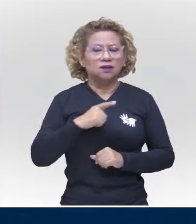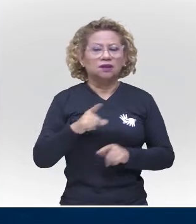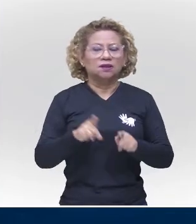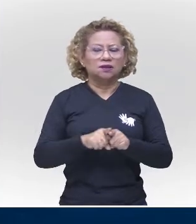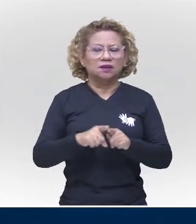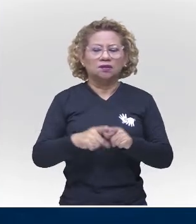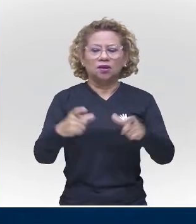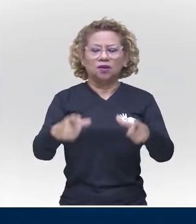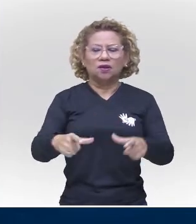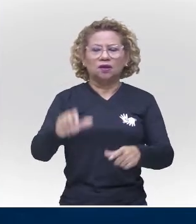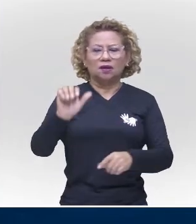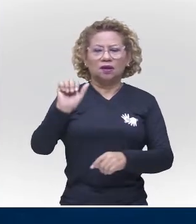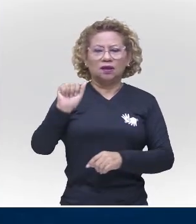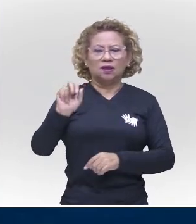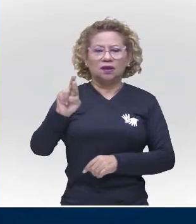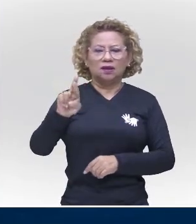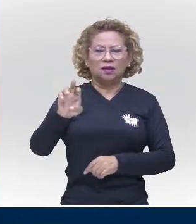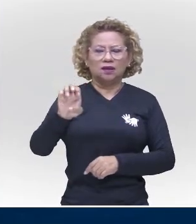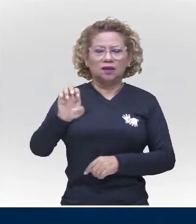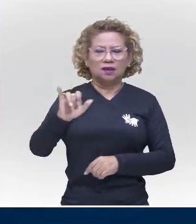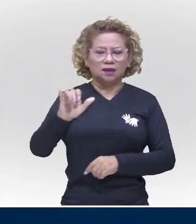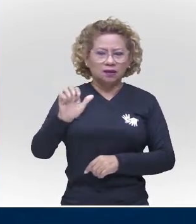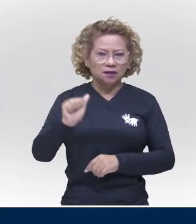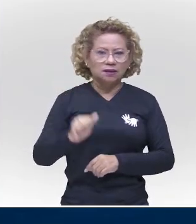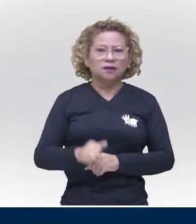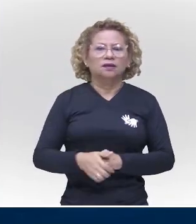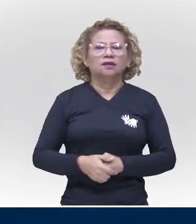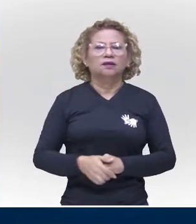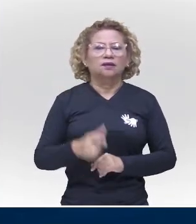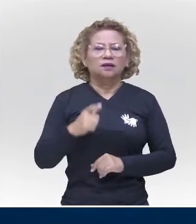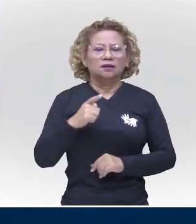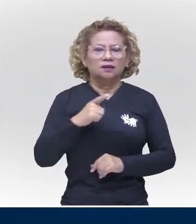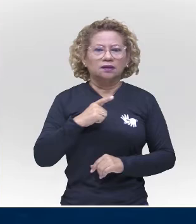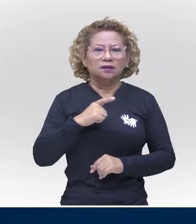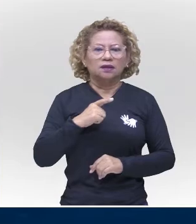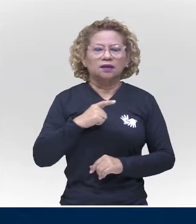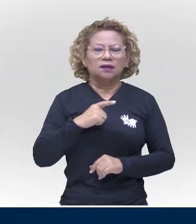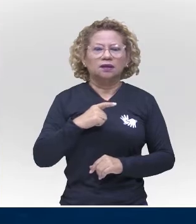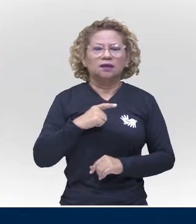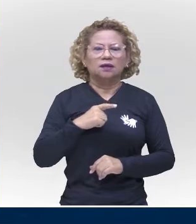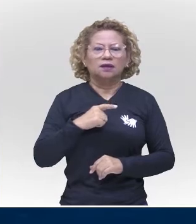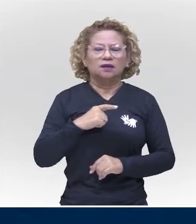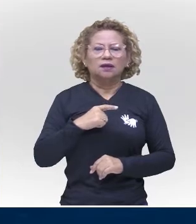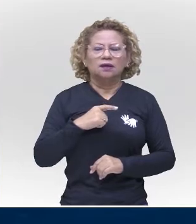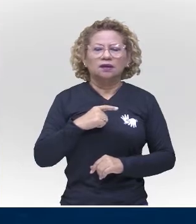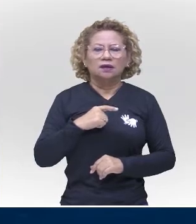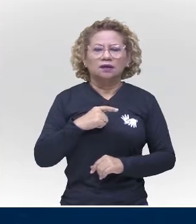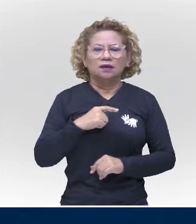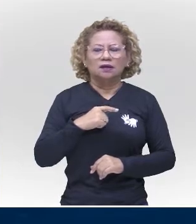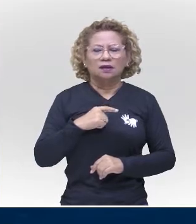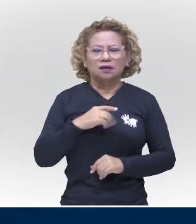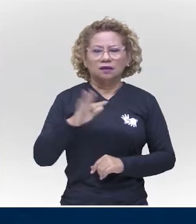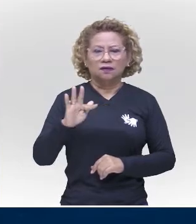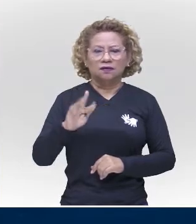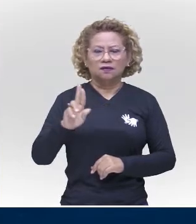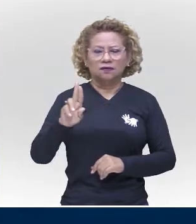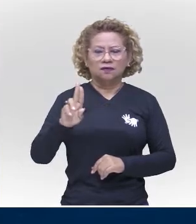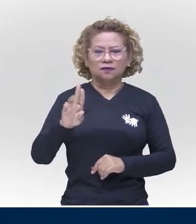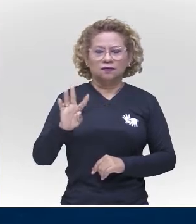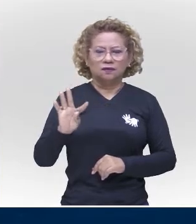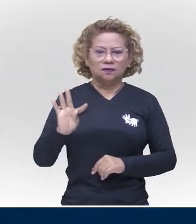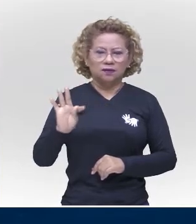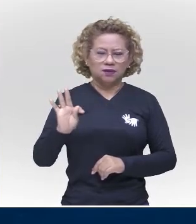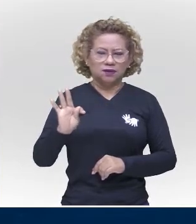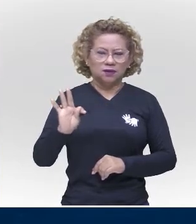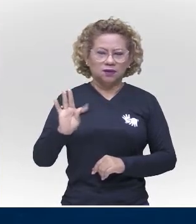nós temos o futevôlei, o vôlei de areia também, né? E outros.